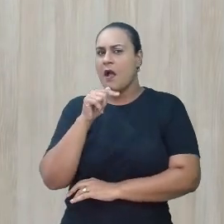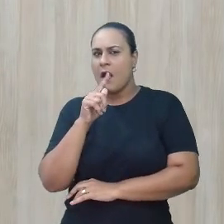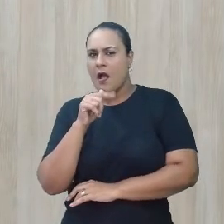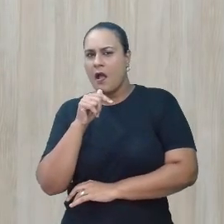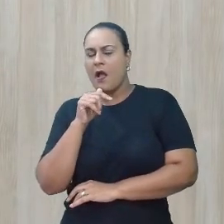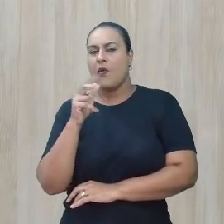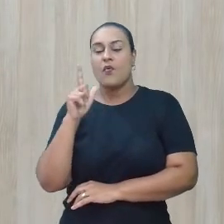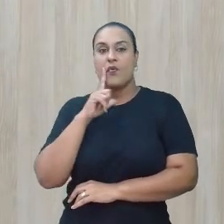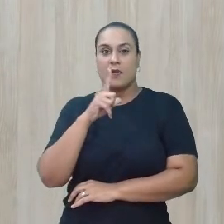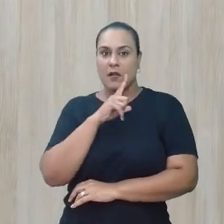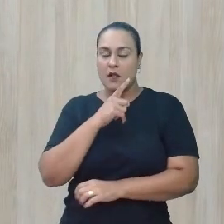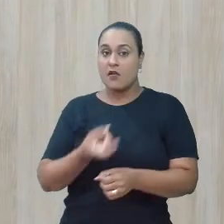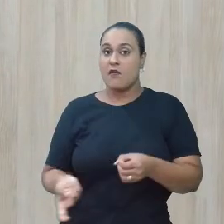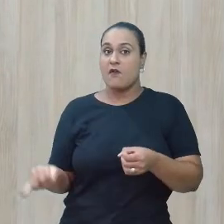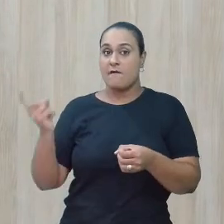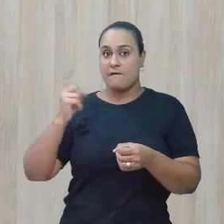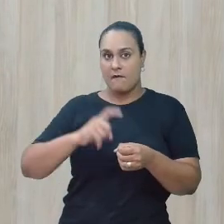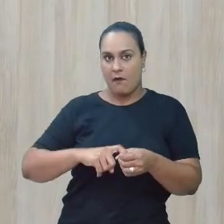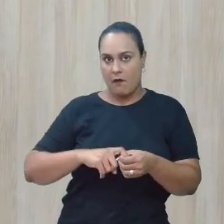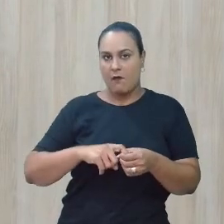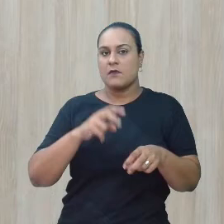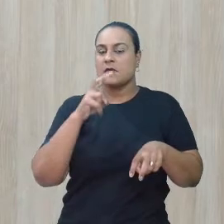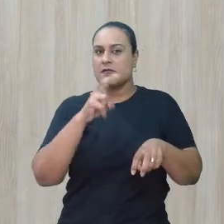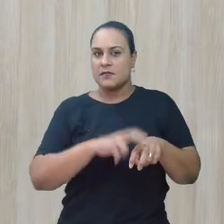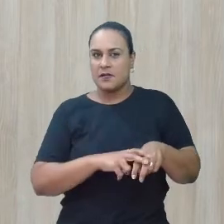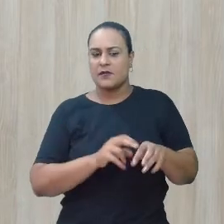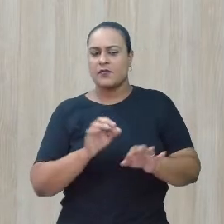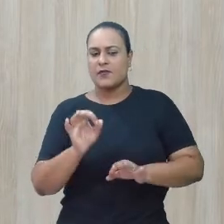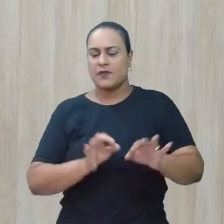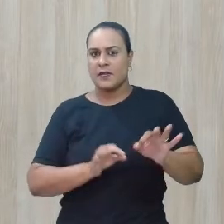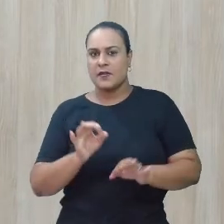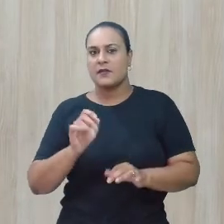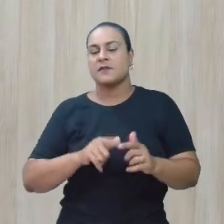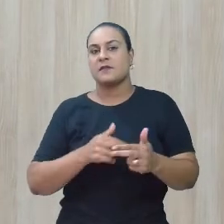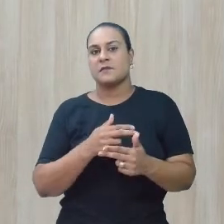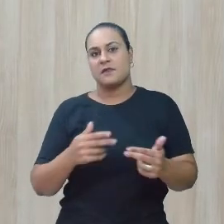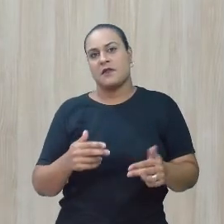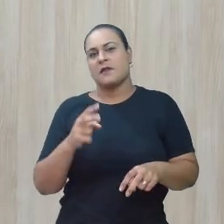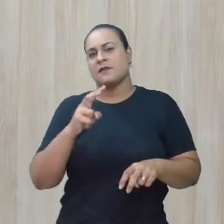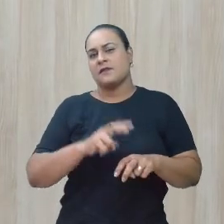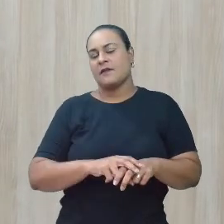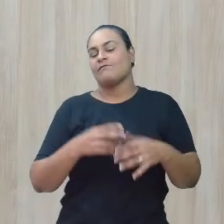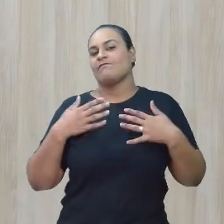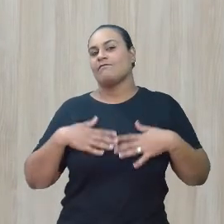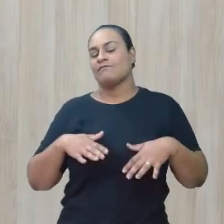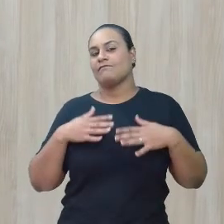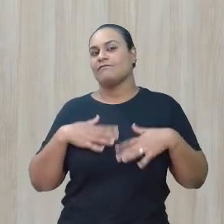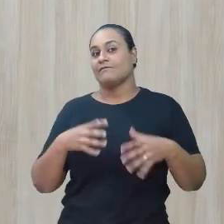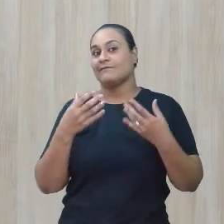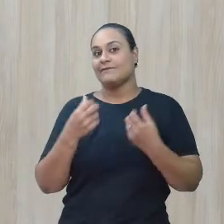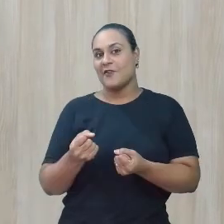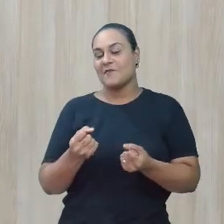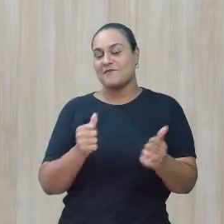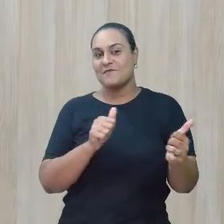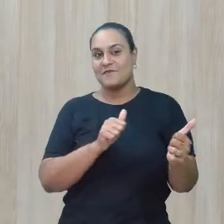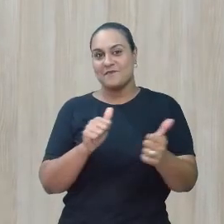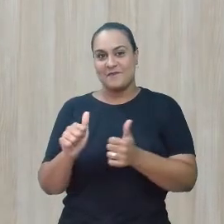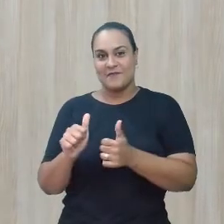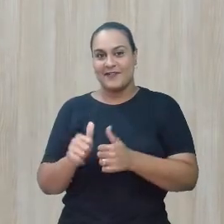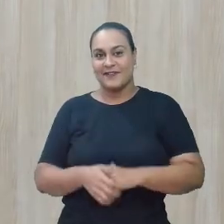buscar um lanche, volta aí para sua cadeirinha, reorganiza o seu material, se aconchegue e vamos comigo nessa aula, tá